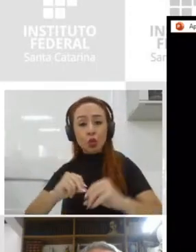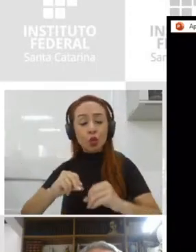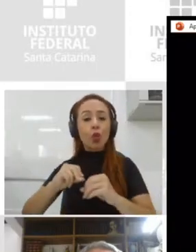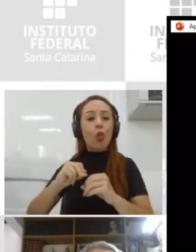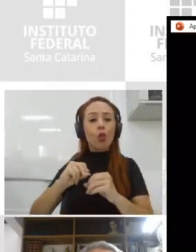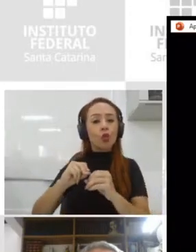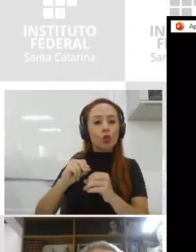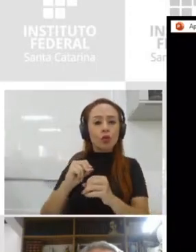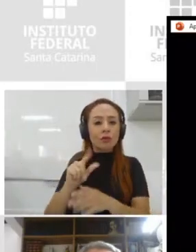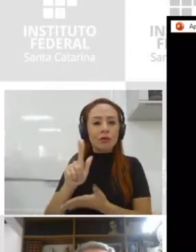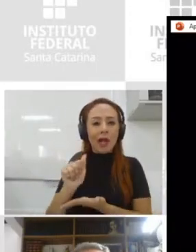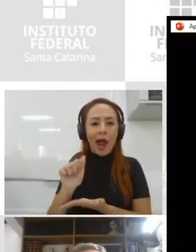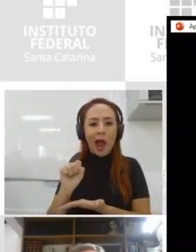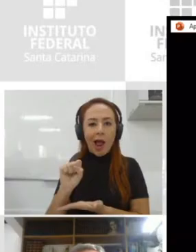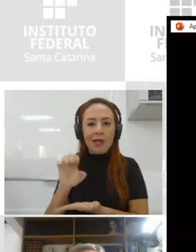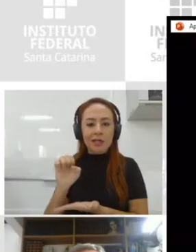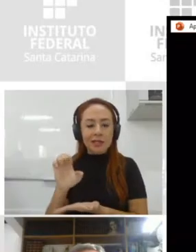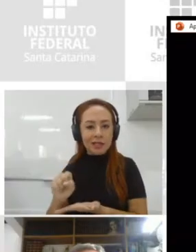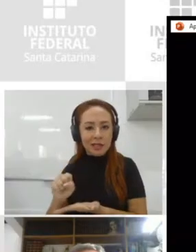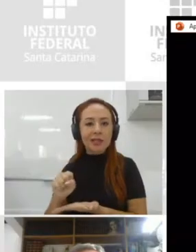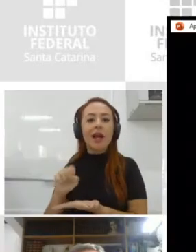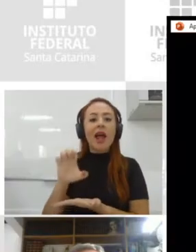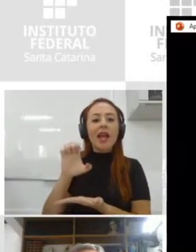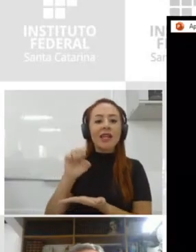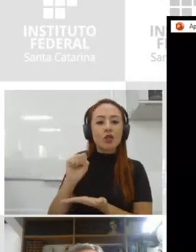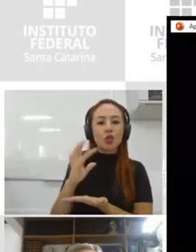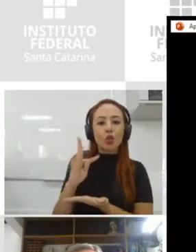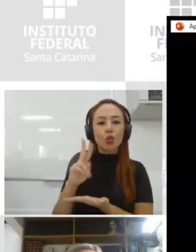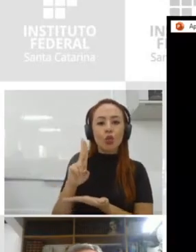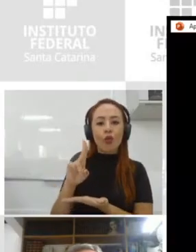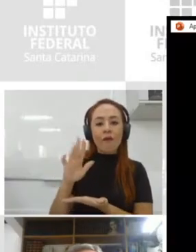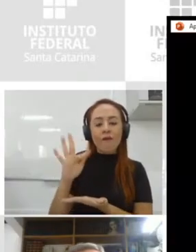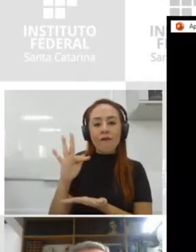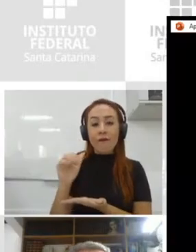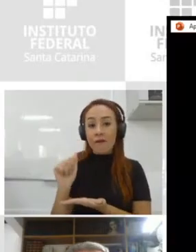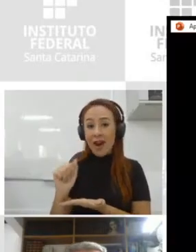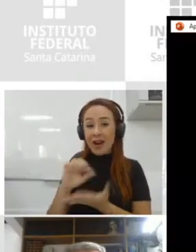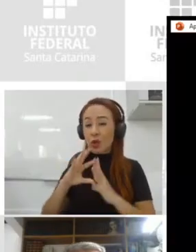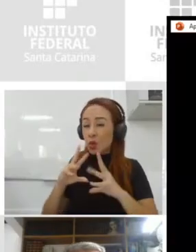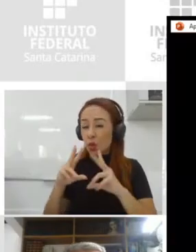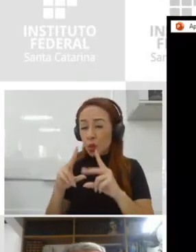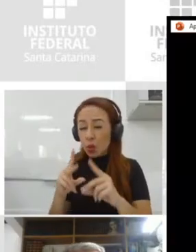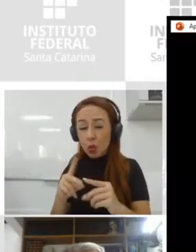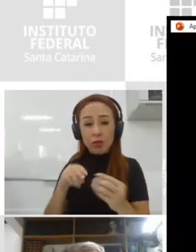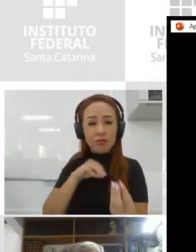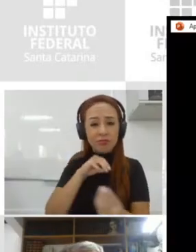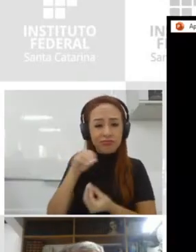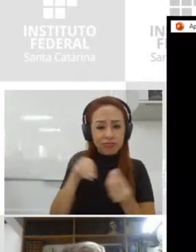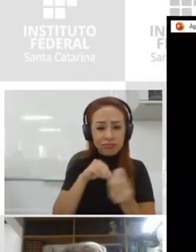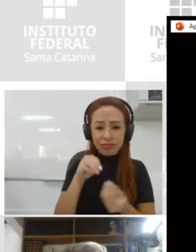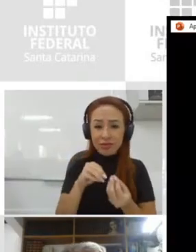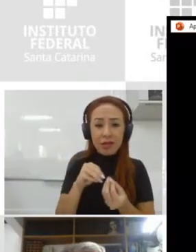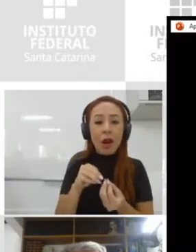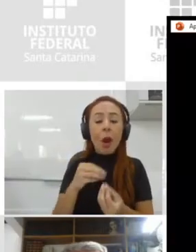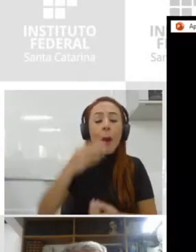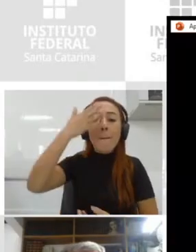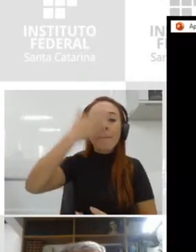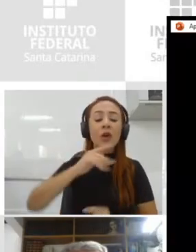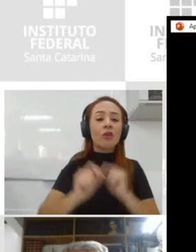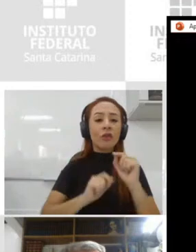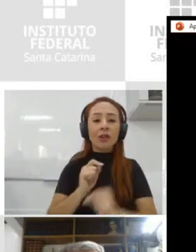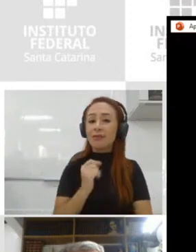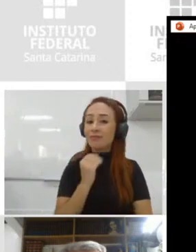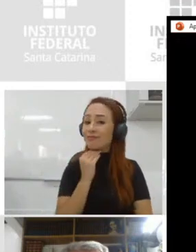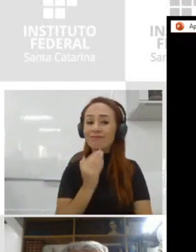né, e os demais gases. E isso mostrando o quê? Que não adiantou nada que nós fizemos até agora em termos